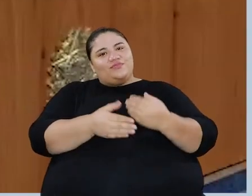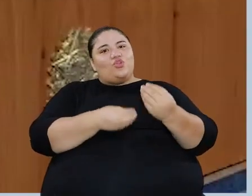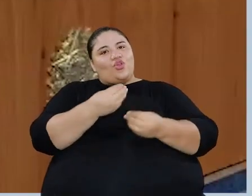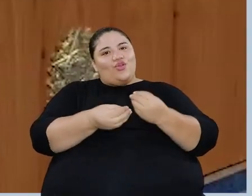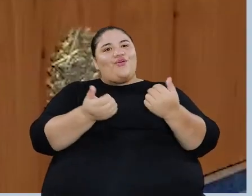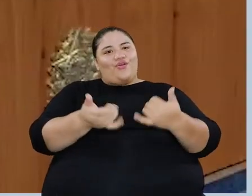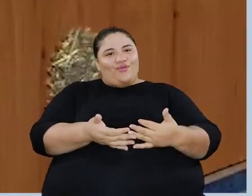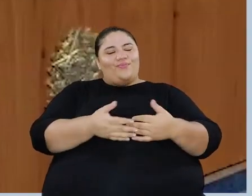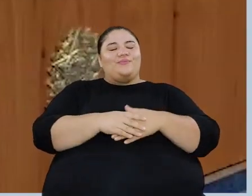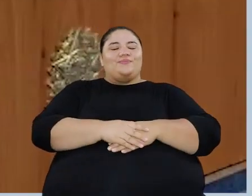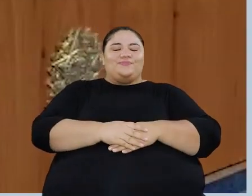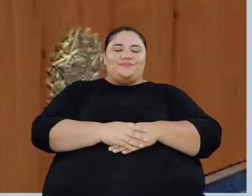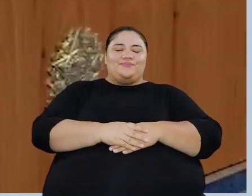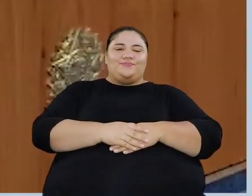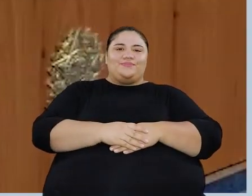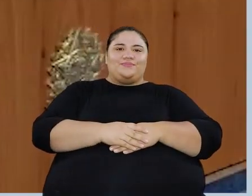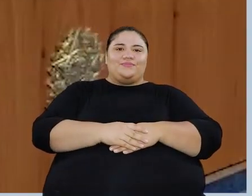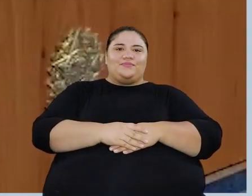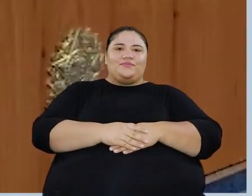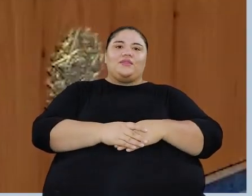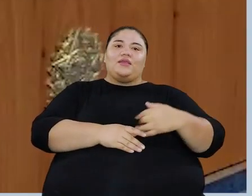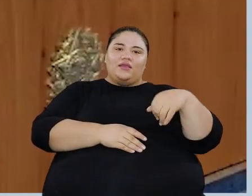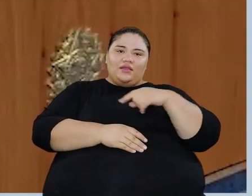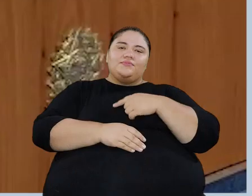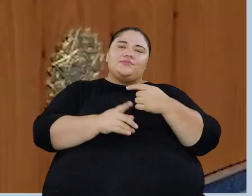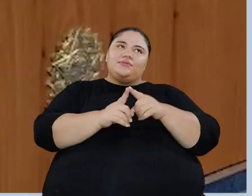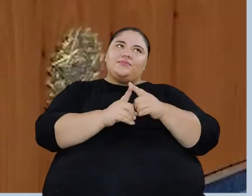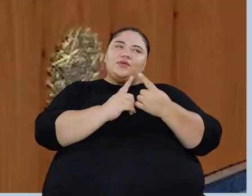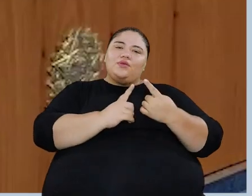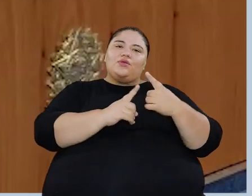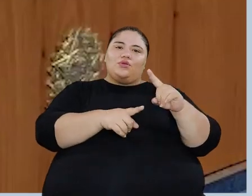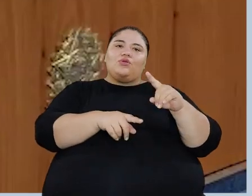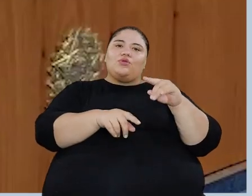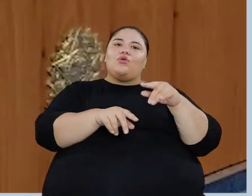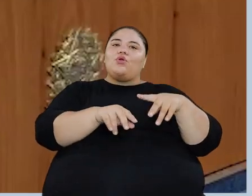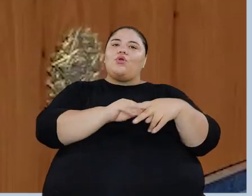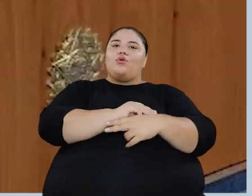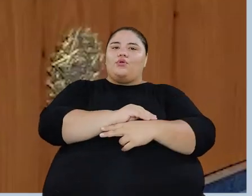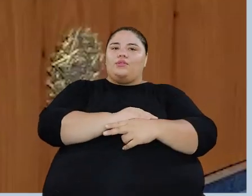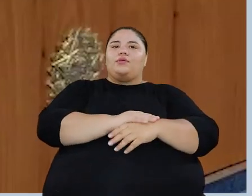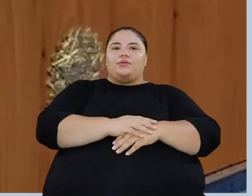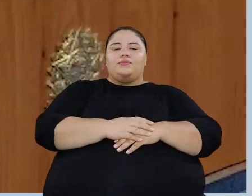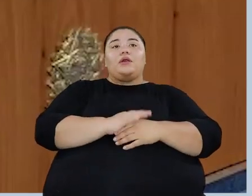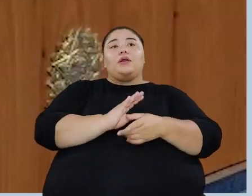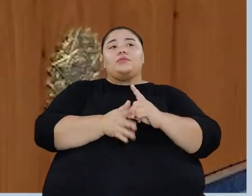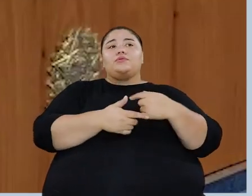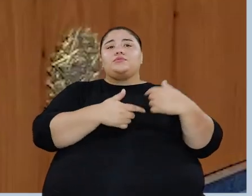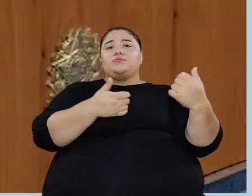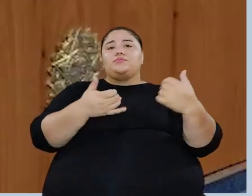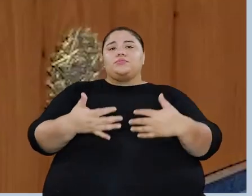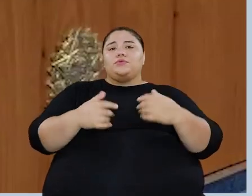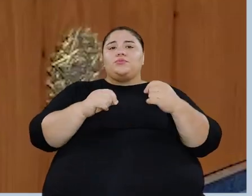como sonegar. Isso é o que nós temos que combater também, né? Eu sou adepto do que funciona melhor ou mais simples.